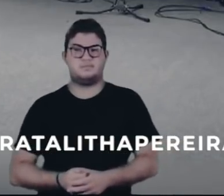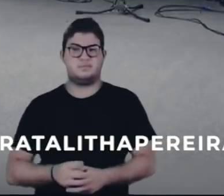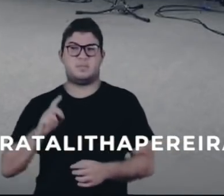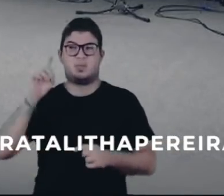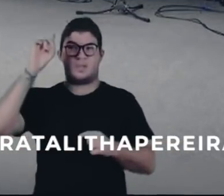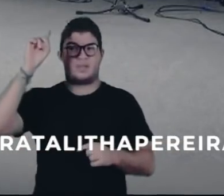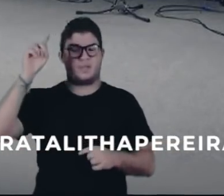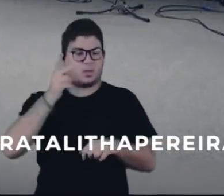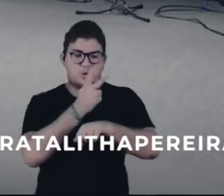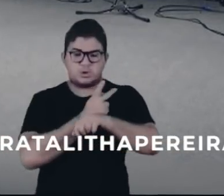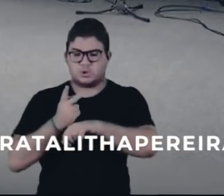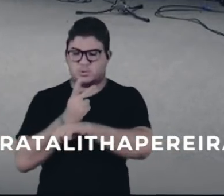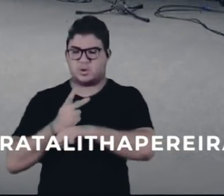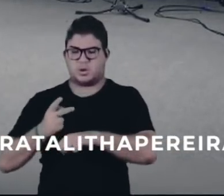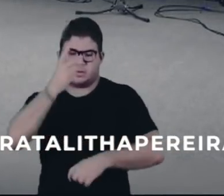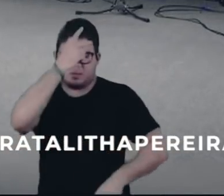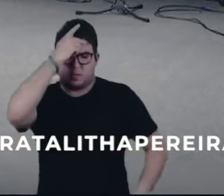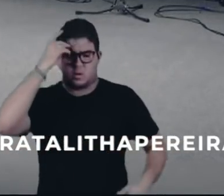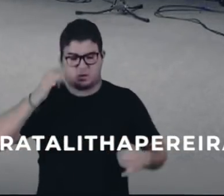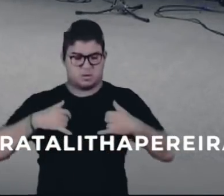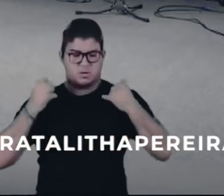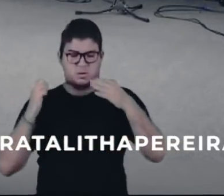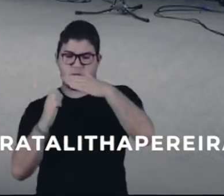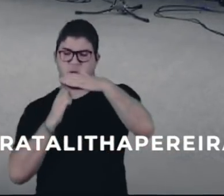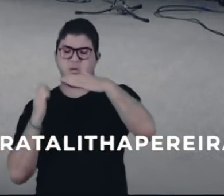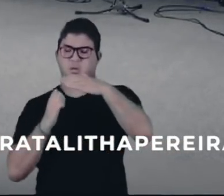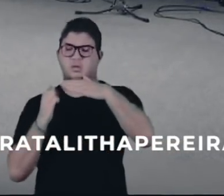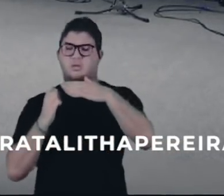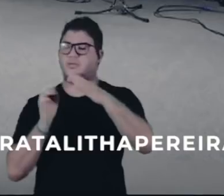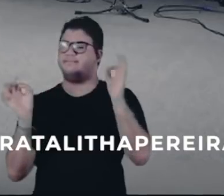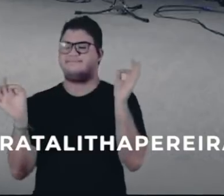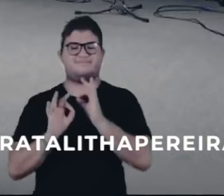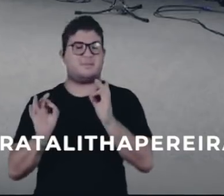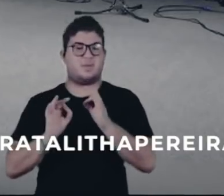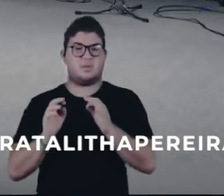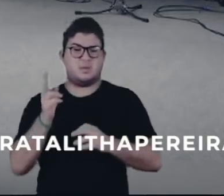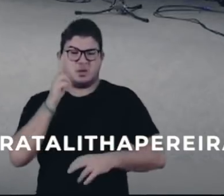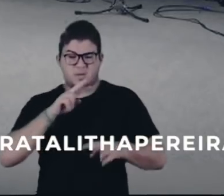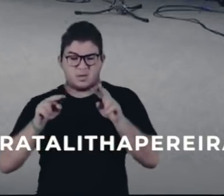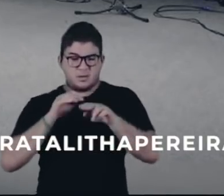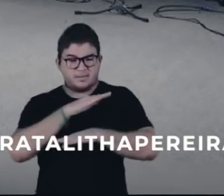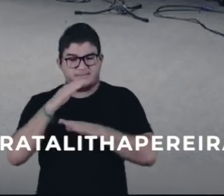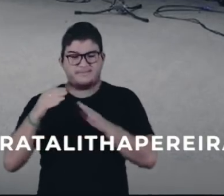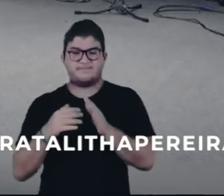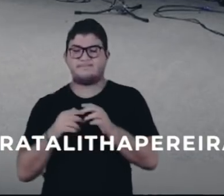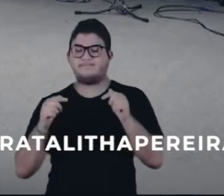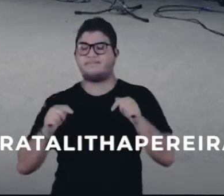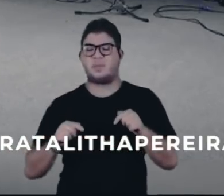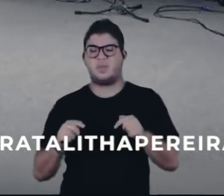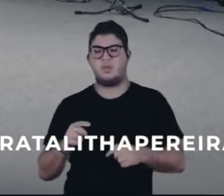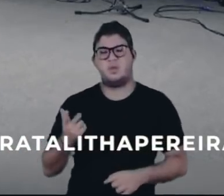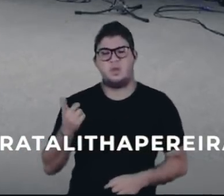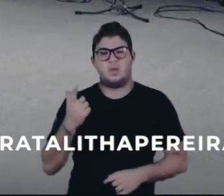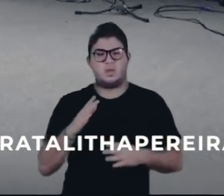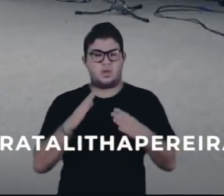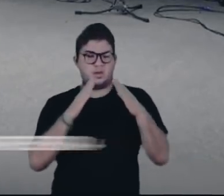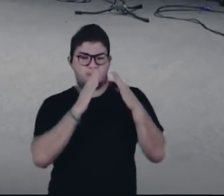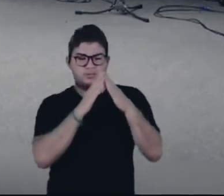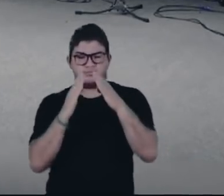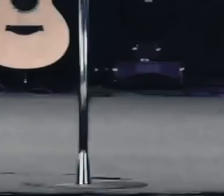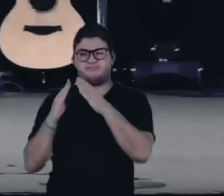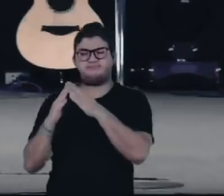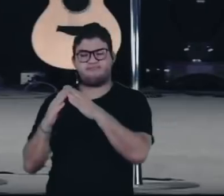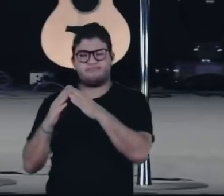Deus não está procurando ricos. Se você for ver tudo que está aqui e nos outros templos da Igreja do Amor,